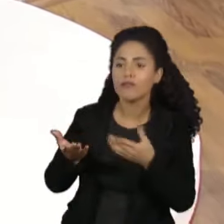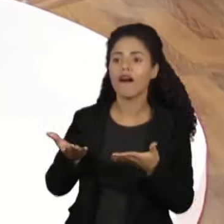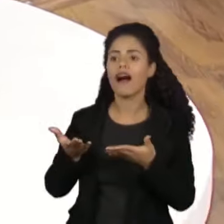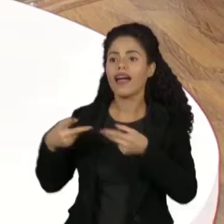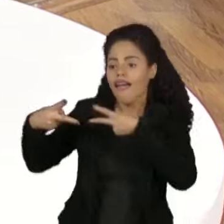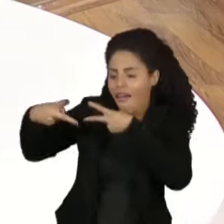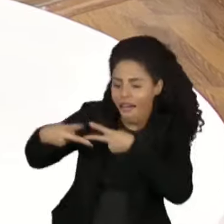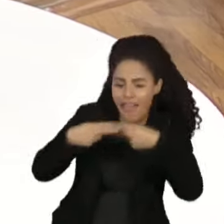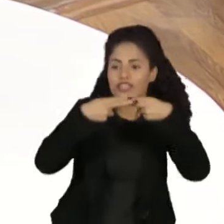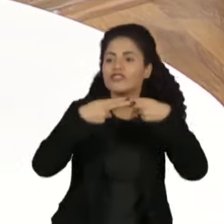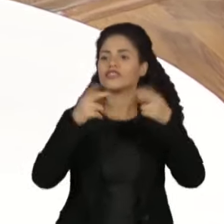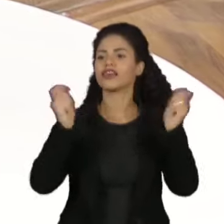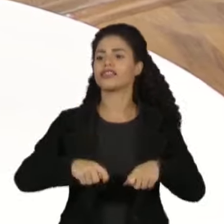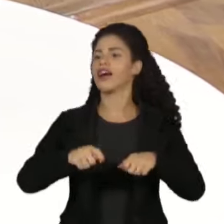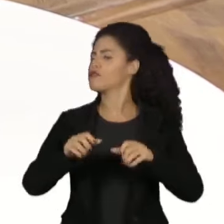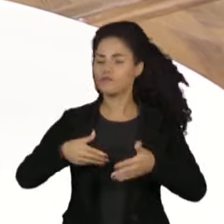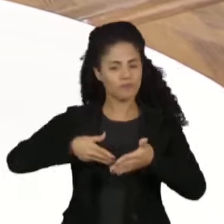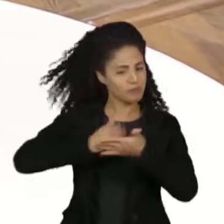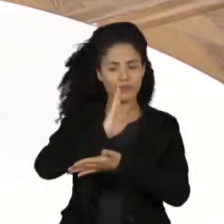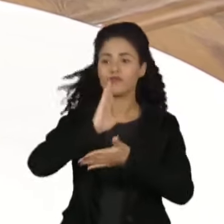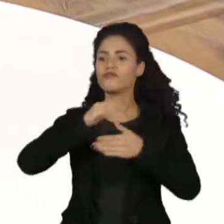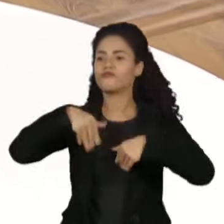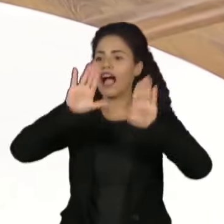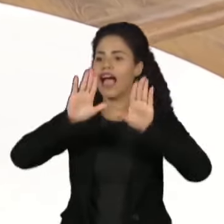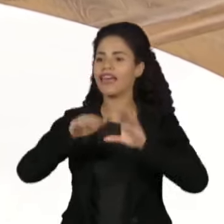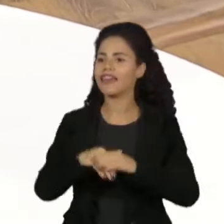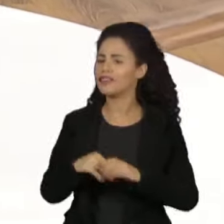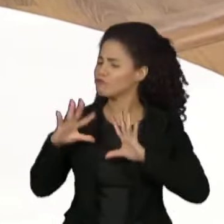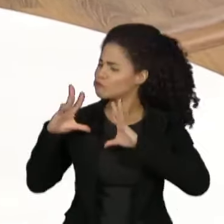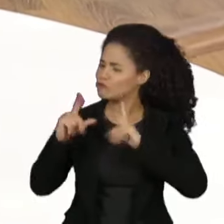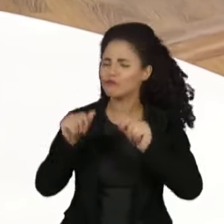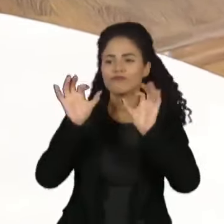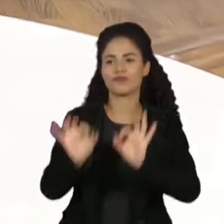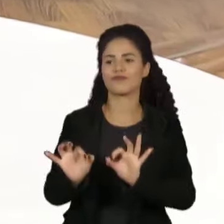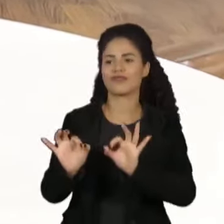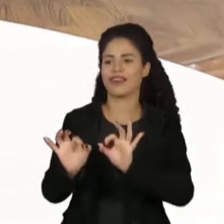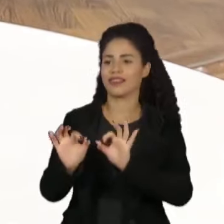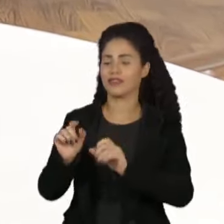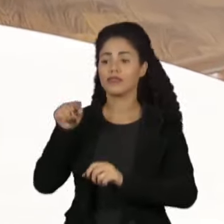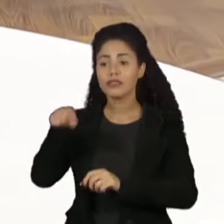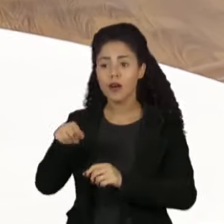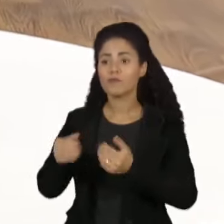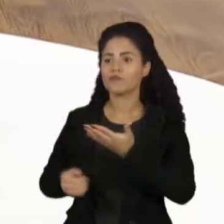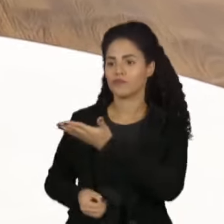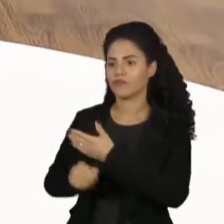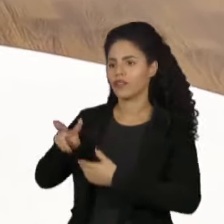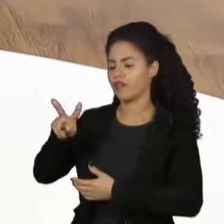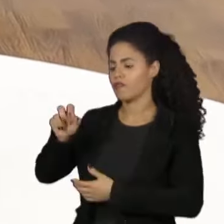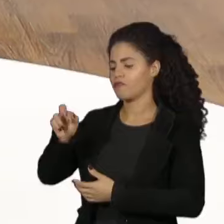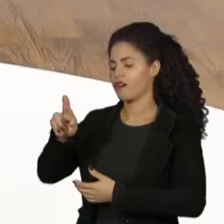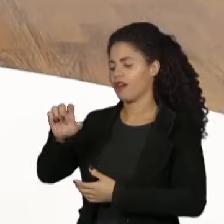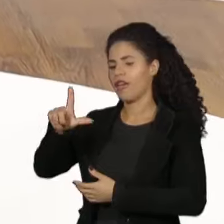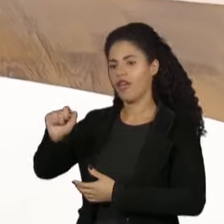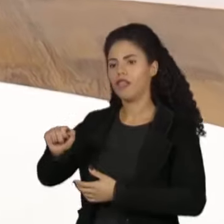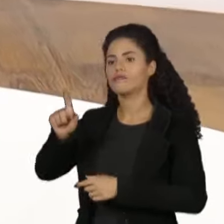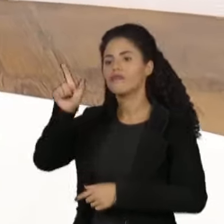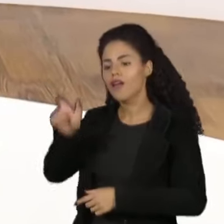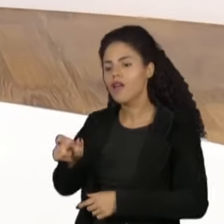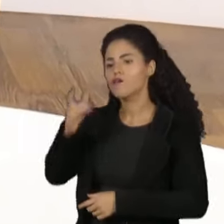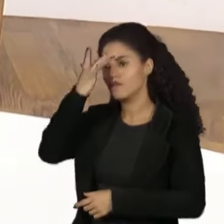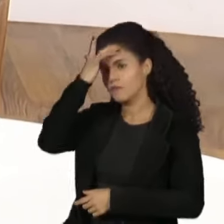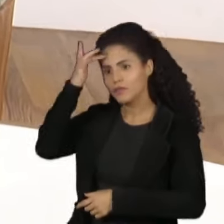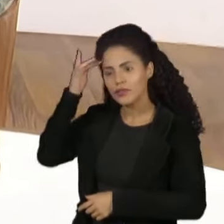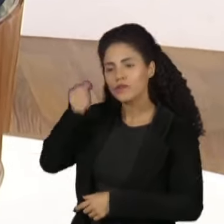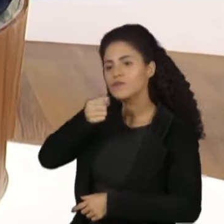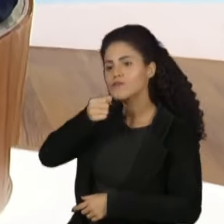gente editava no Varela é o Varela o Varela é um é um repórter que eu tenho um carinho assim é o meu